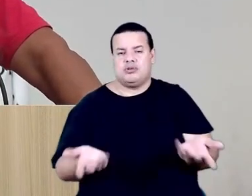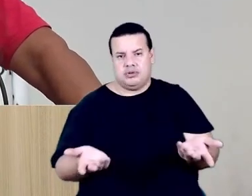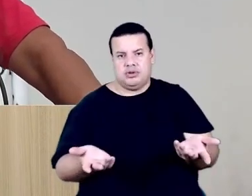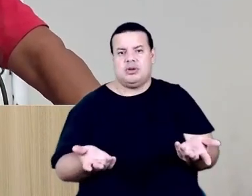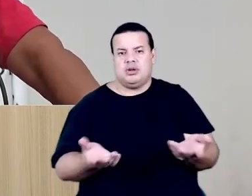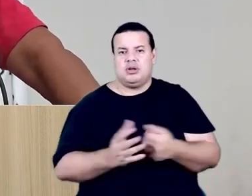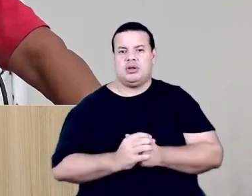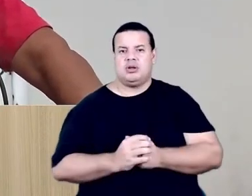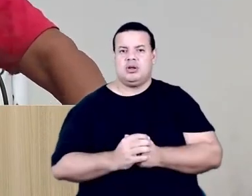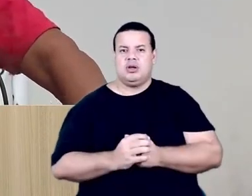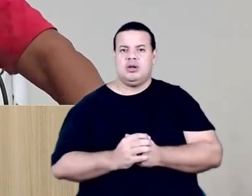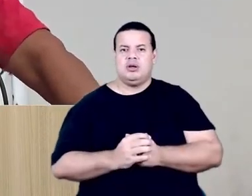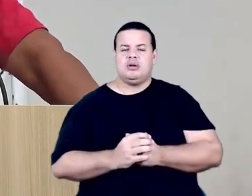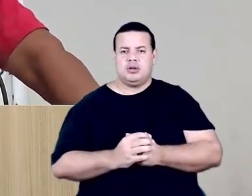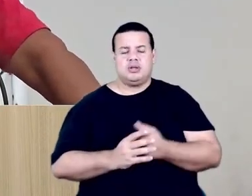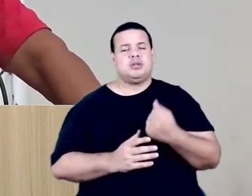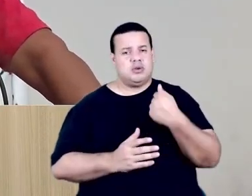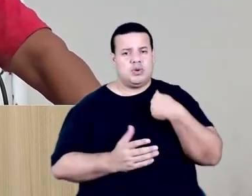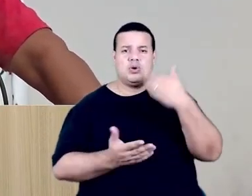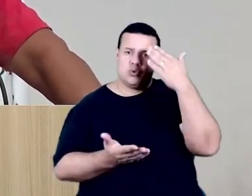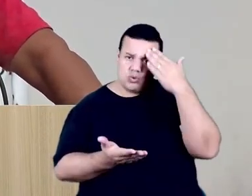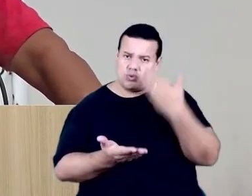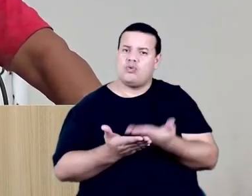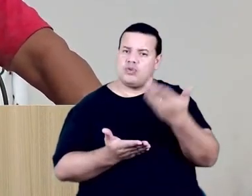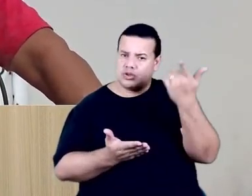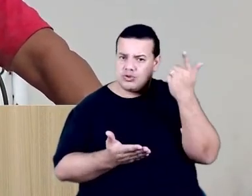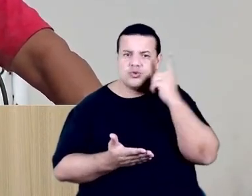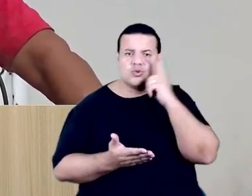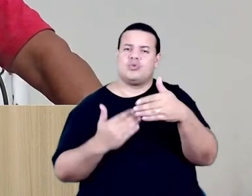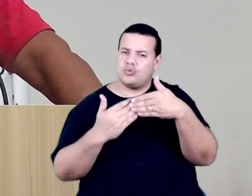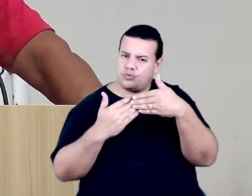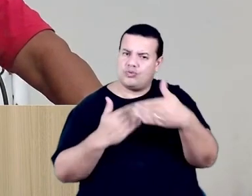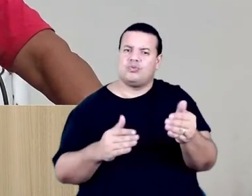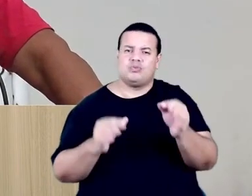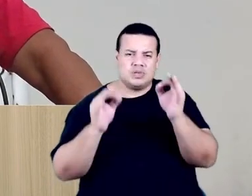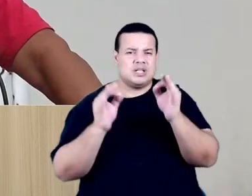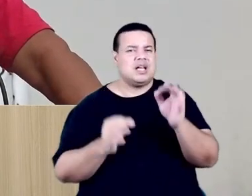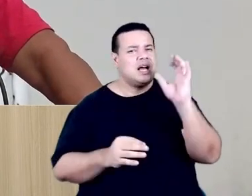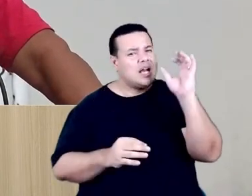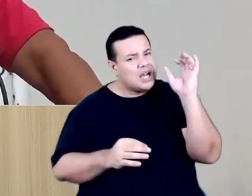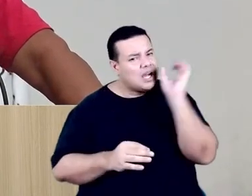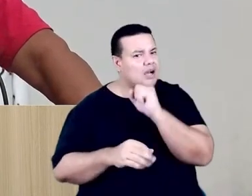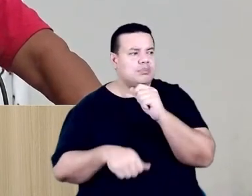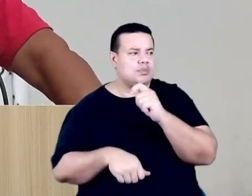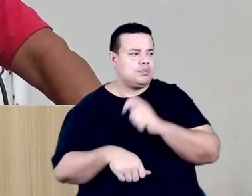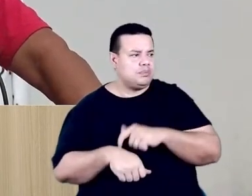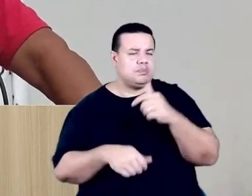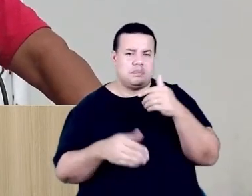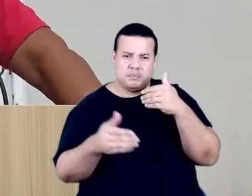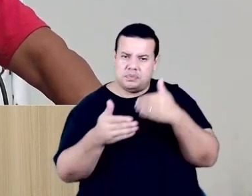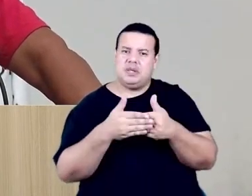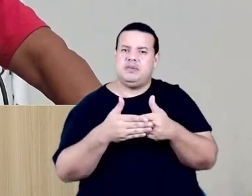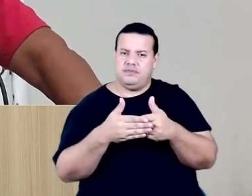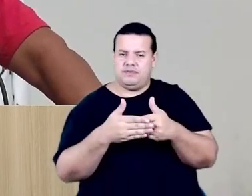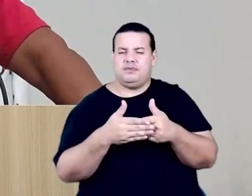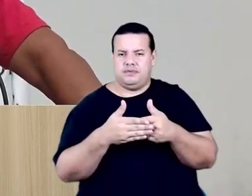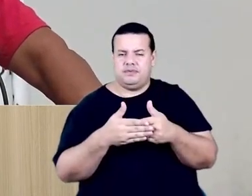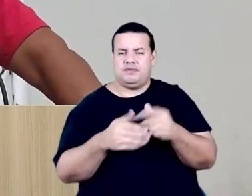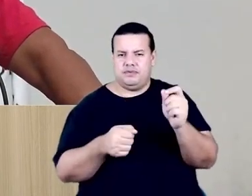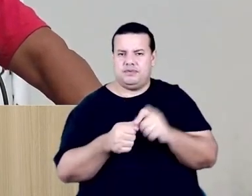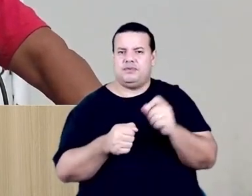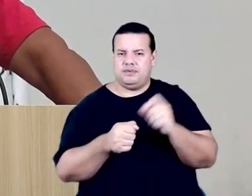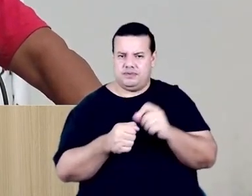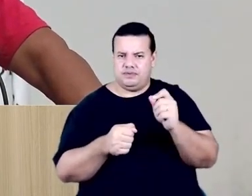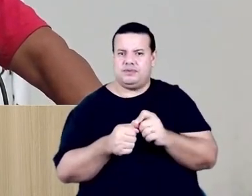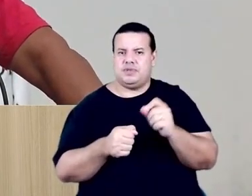tô assim bem confiante que teremos aí um desfecho muito rápido em breve e dessa questão desses